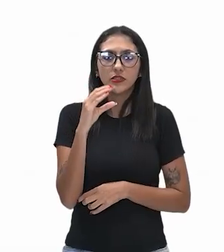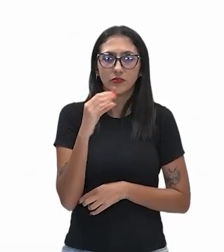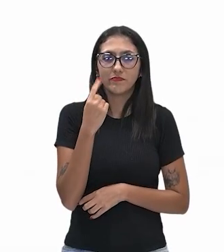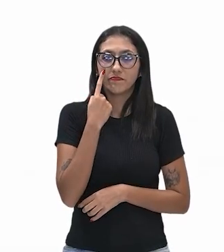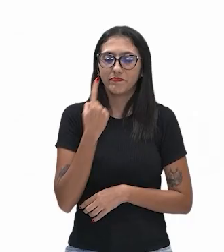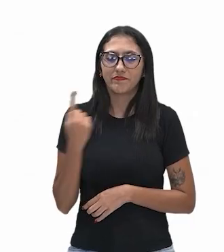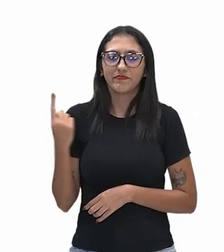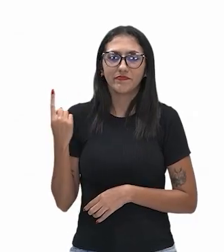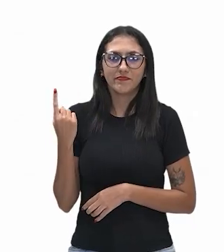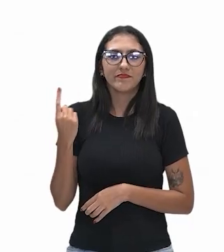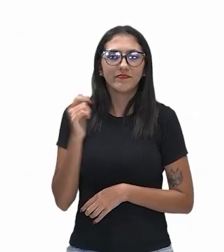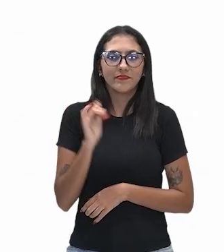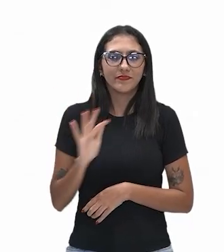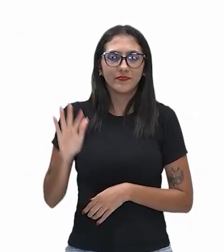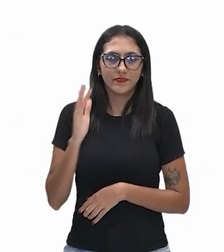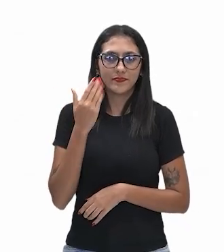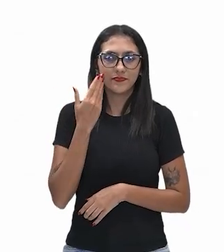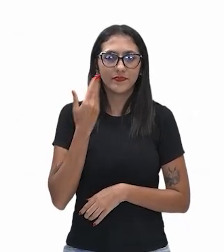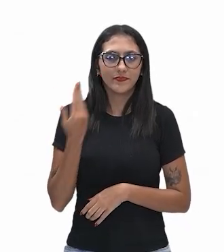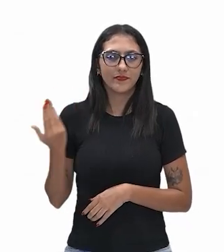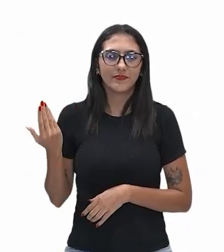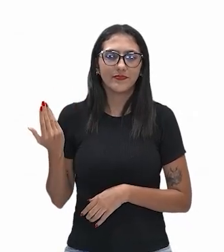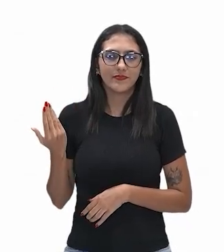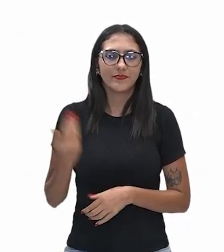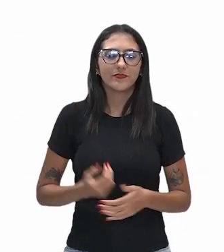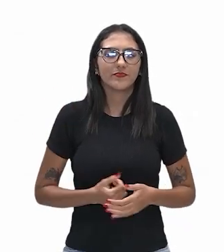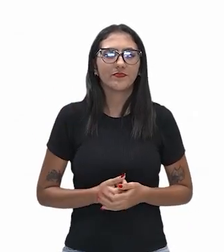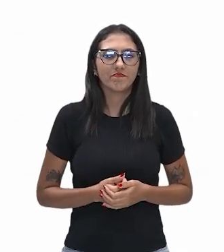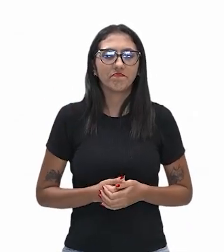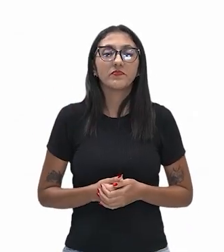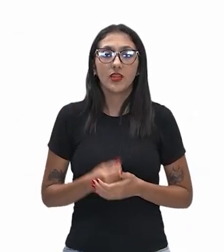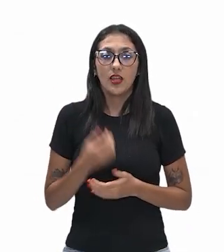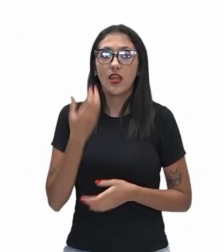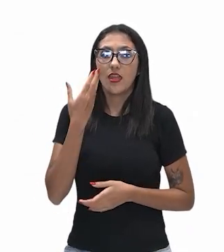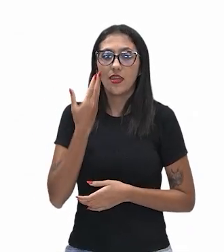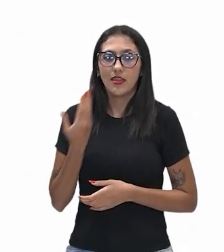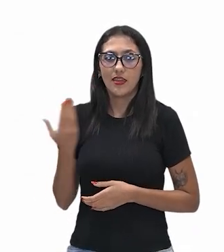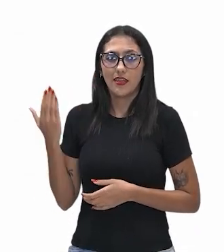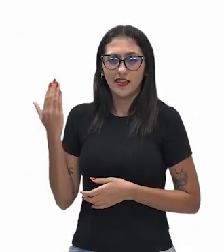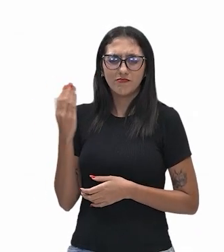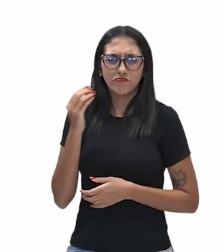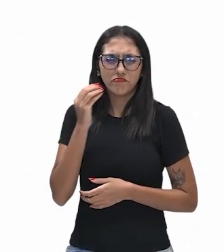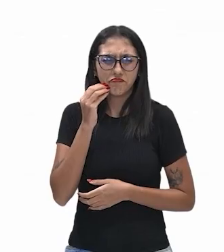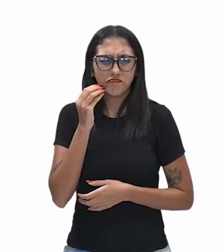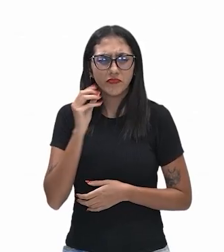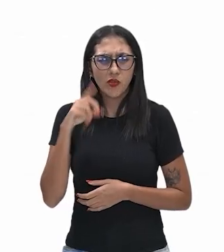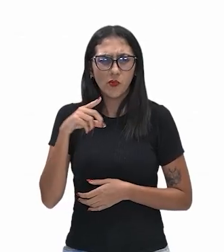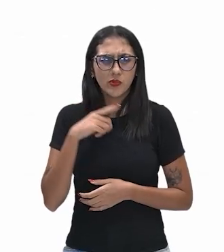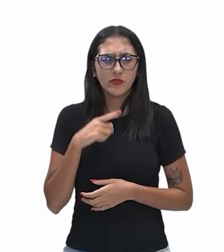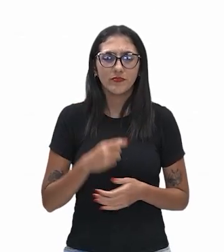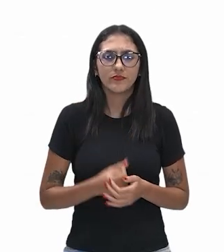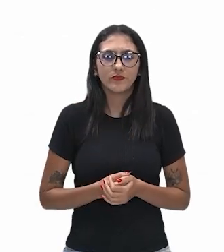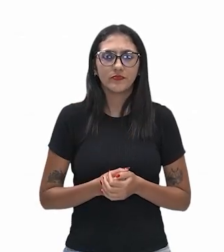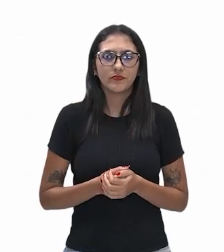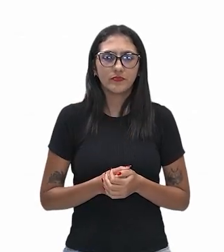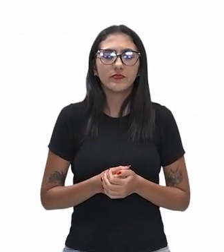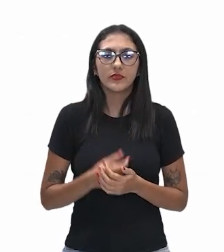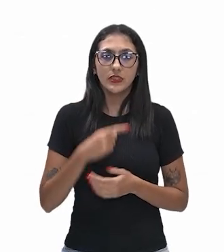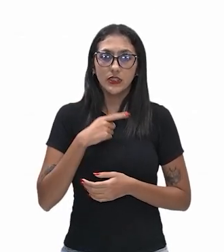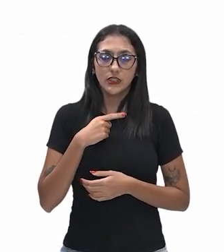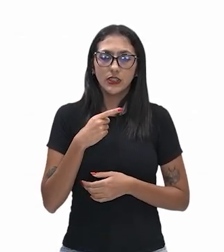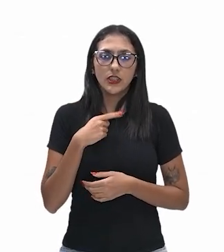nessa figura aí, ó. Esse experimento aí, pessoal, é o experimento de uma fenda dupla. Eu tenho